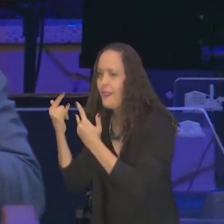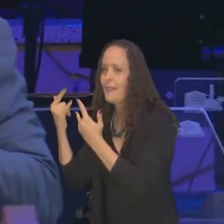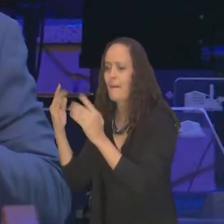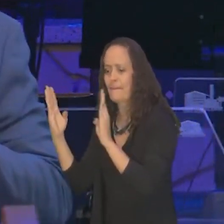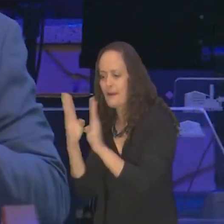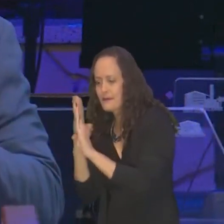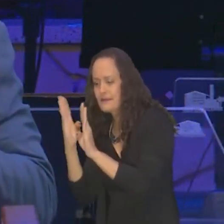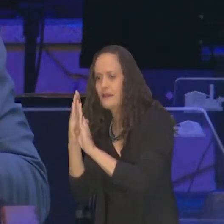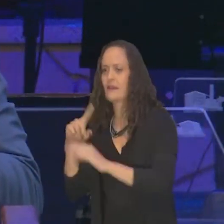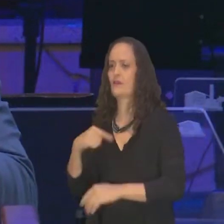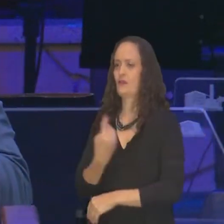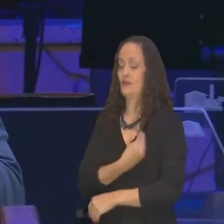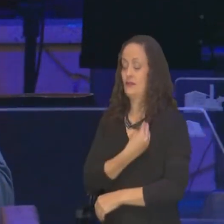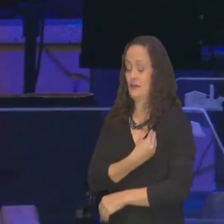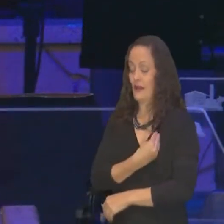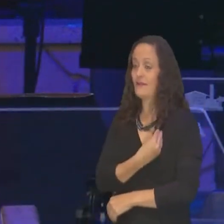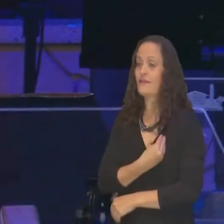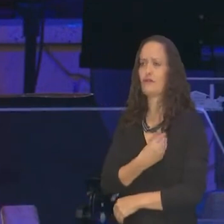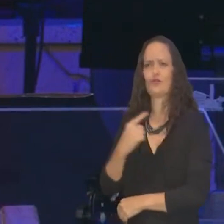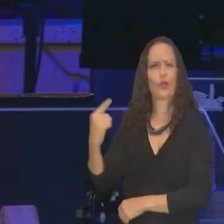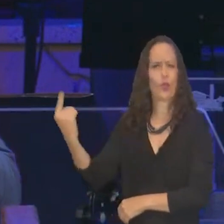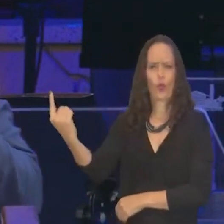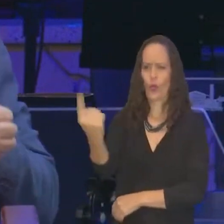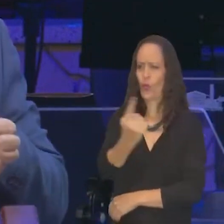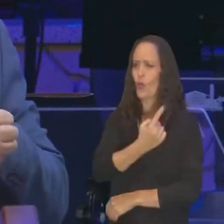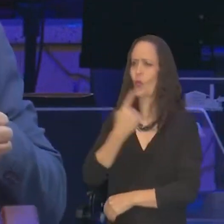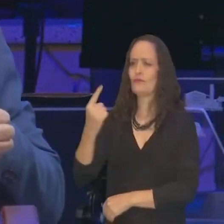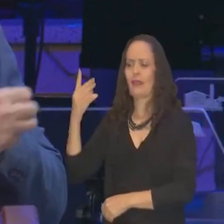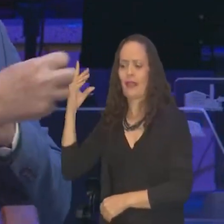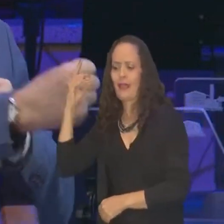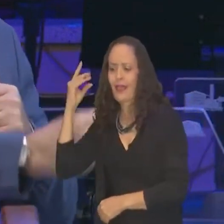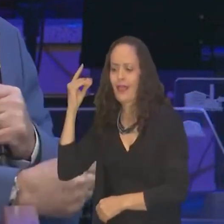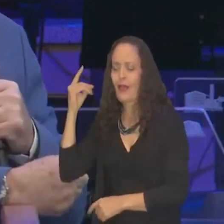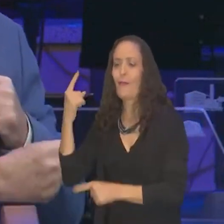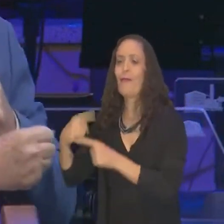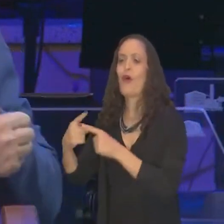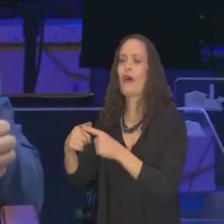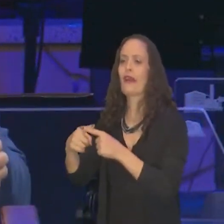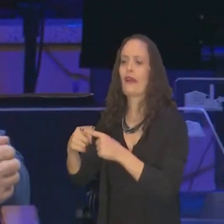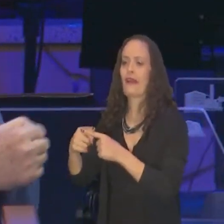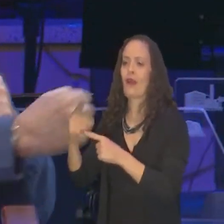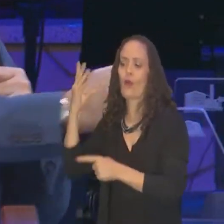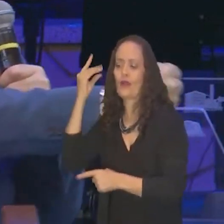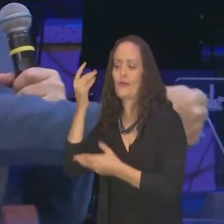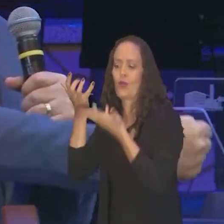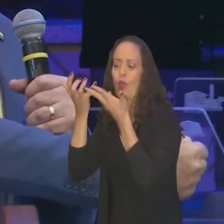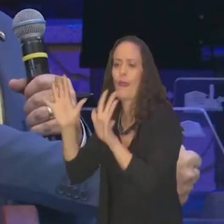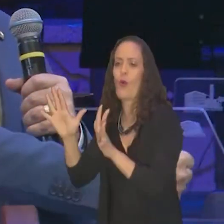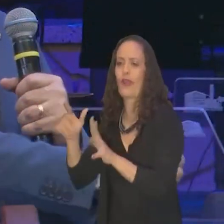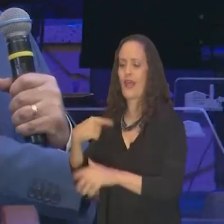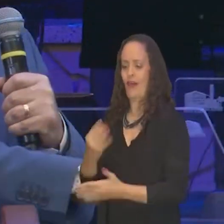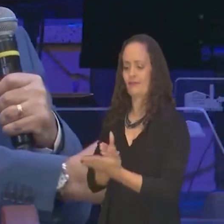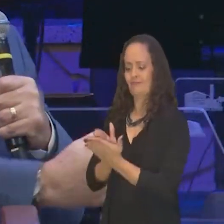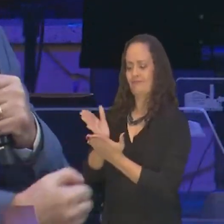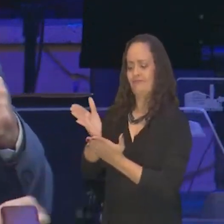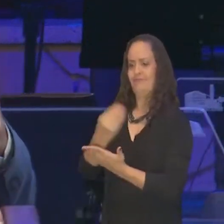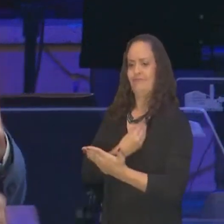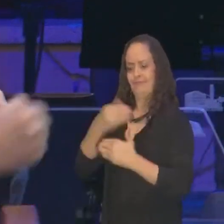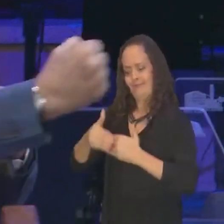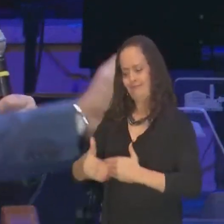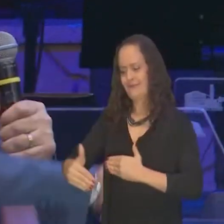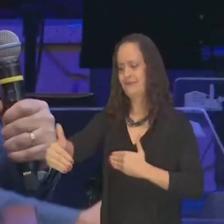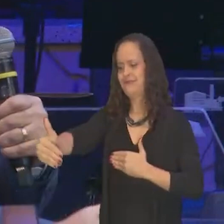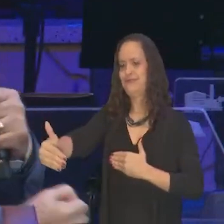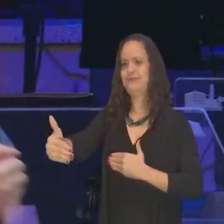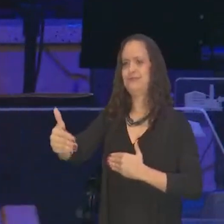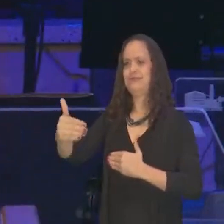perseguindo todos nós, para tentar frear, para tentar segurar, para impedir que o homem avance, para impedir